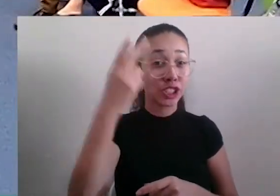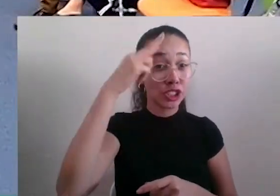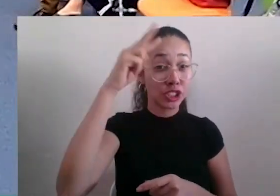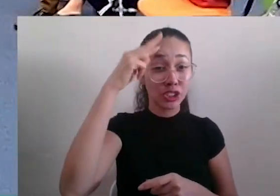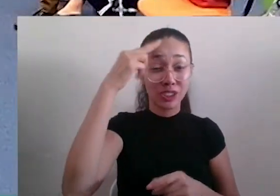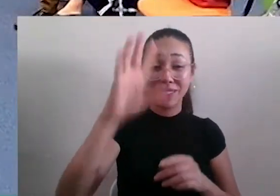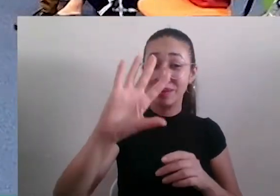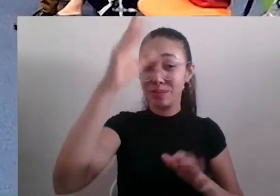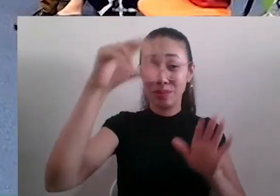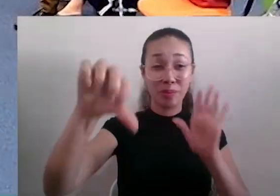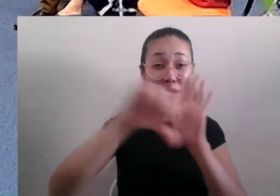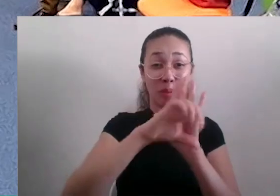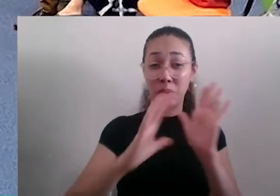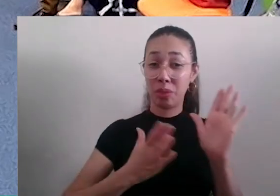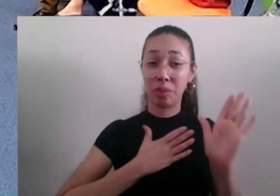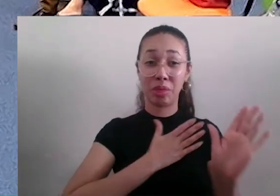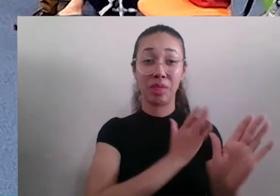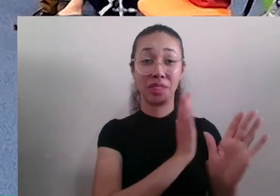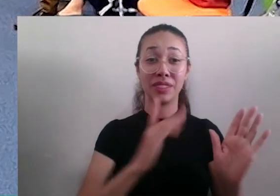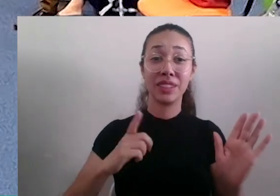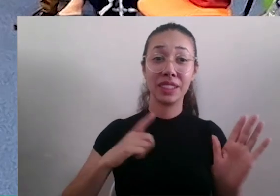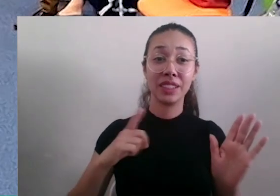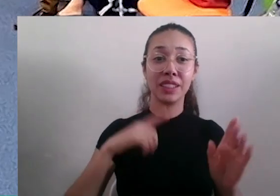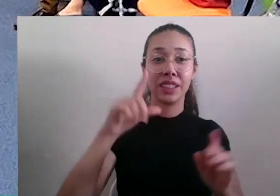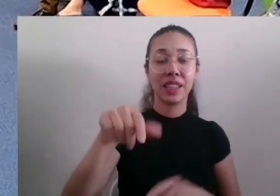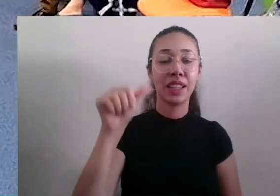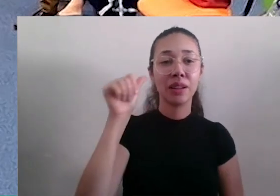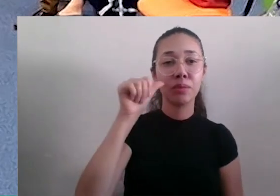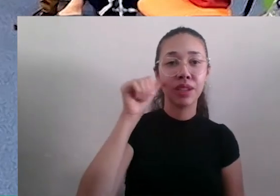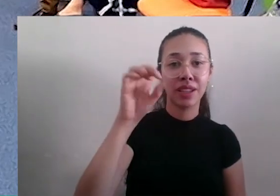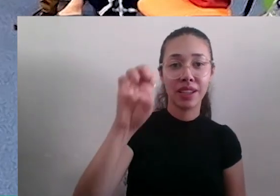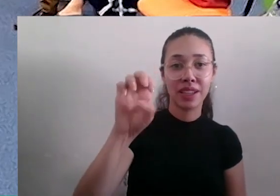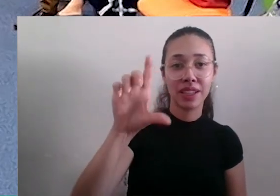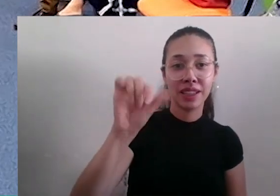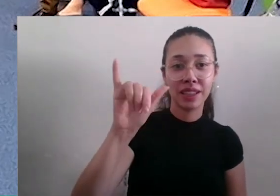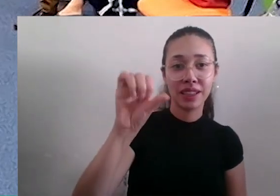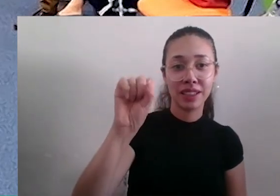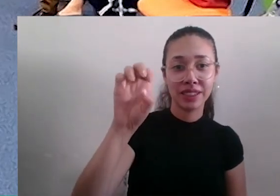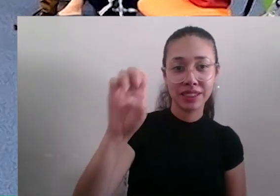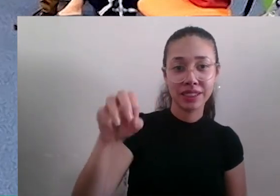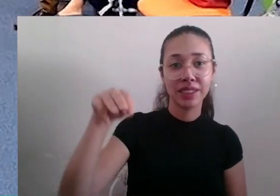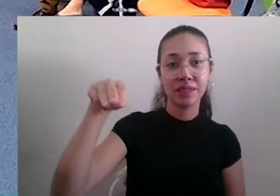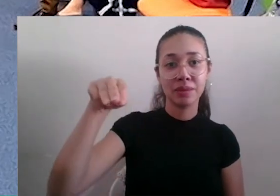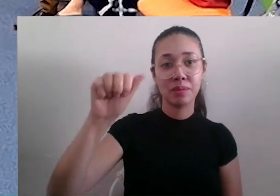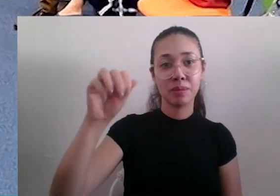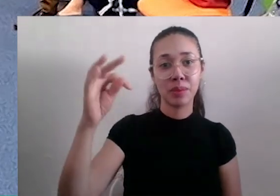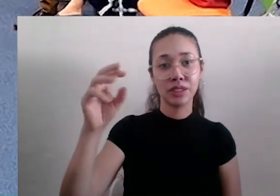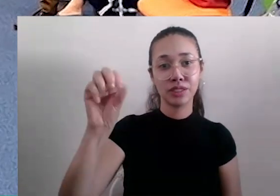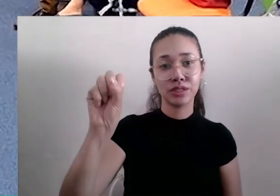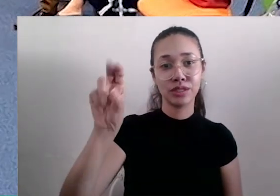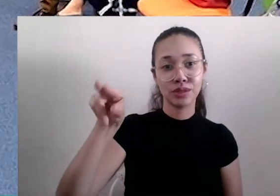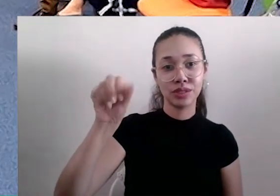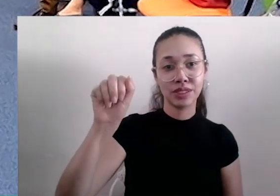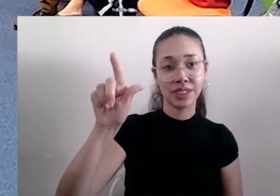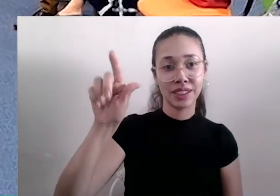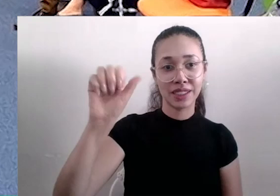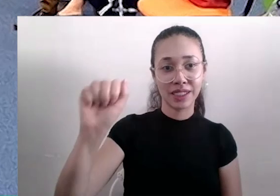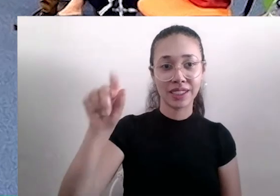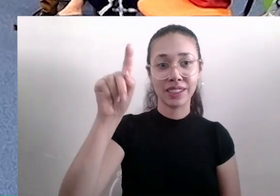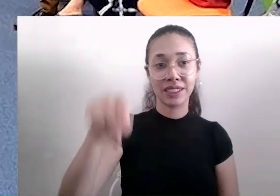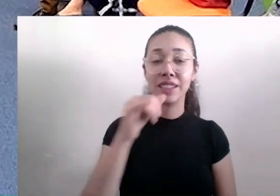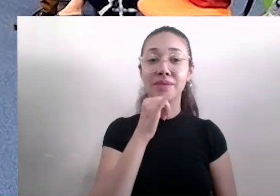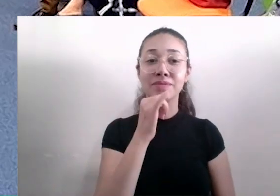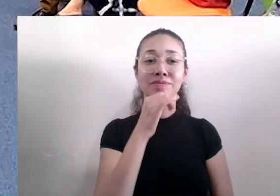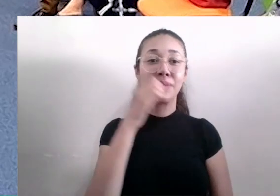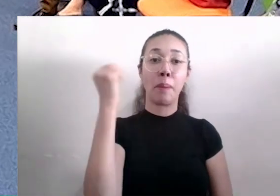da Elise Matsunaga né que matou o marido não sei qu eu odeio história de True crime vocês não vão